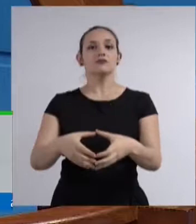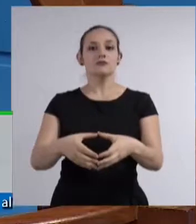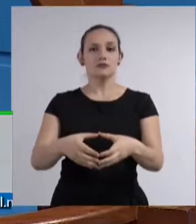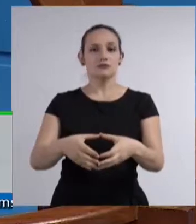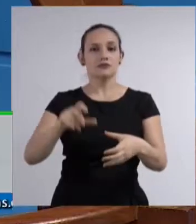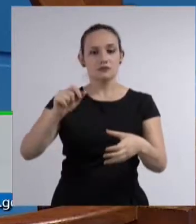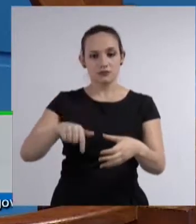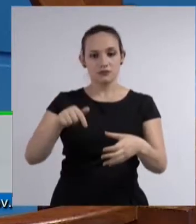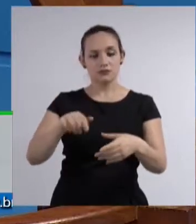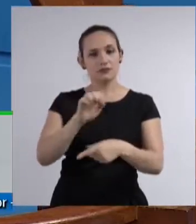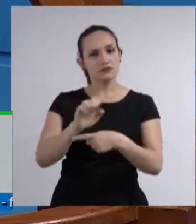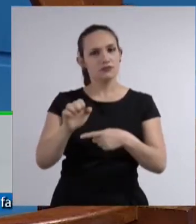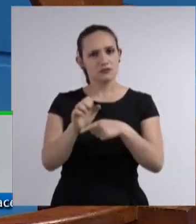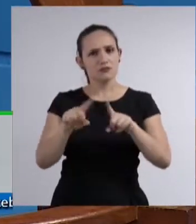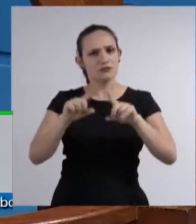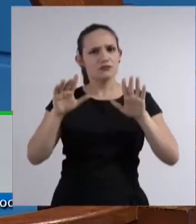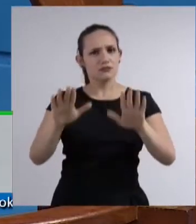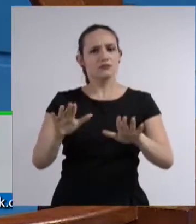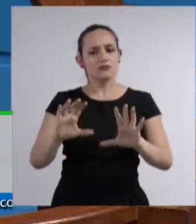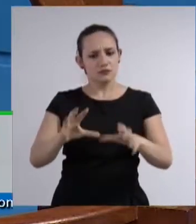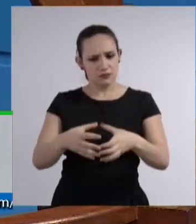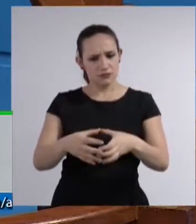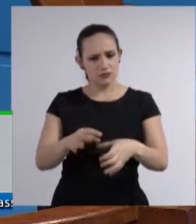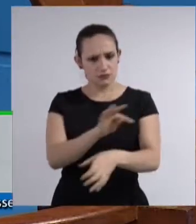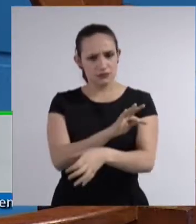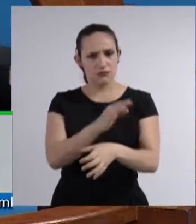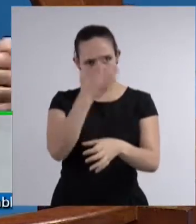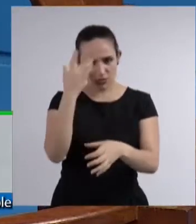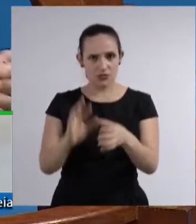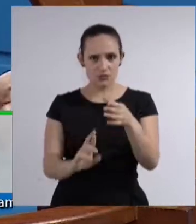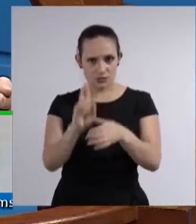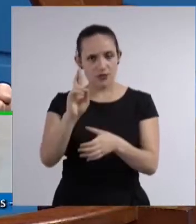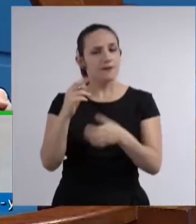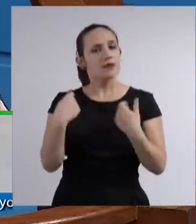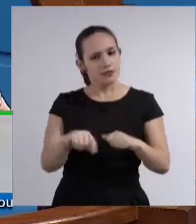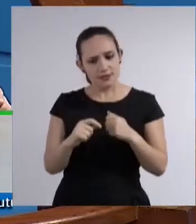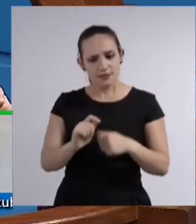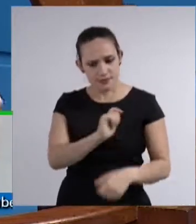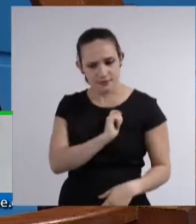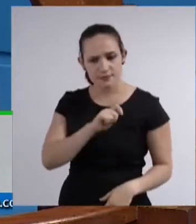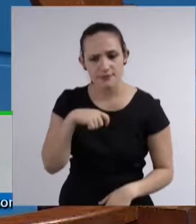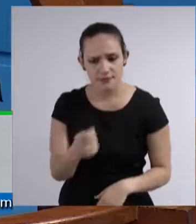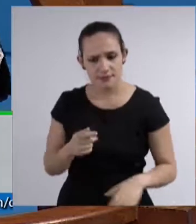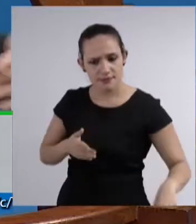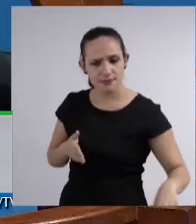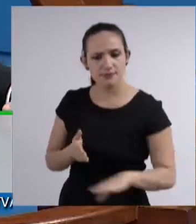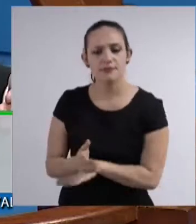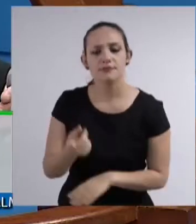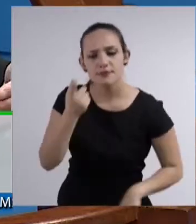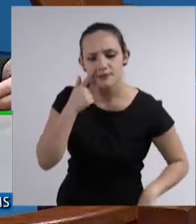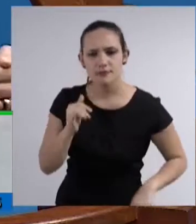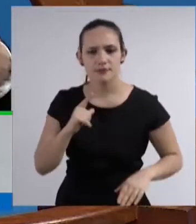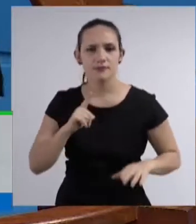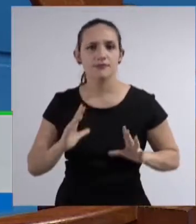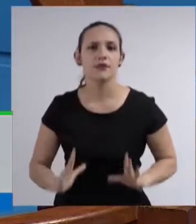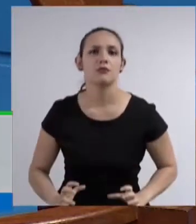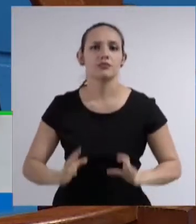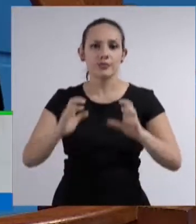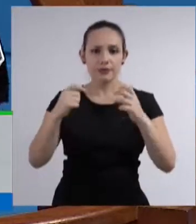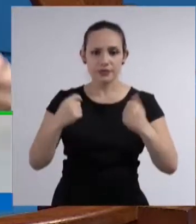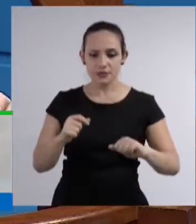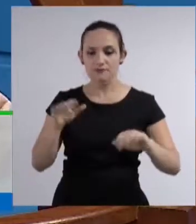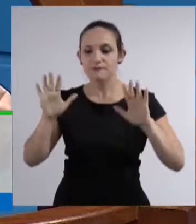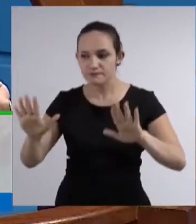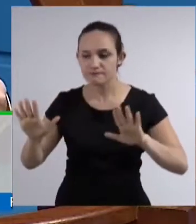no Estado, e essa comissão tem que agir, principalmente nessas situações de iminente conflito, né? Na